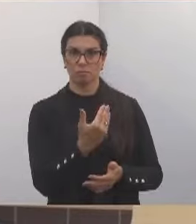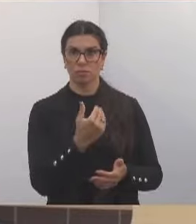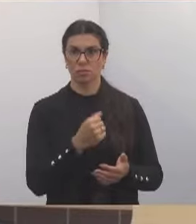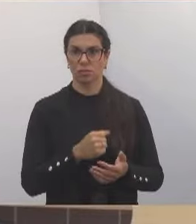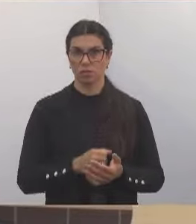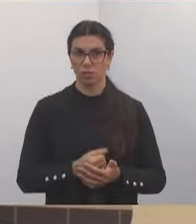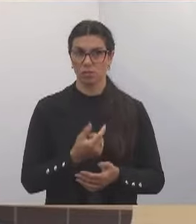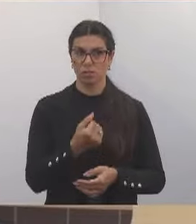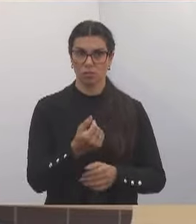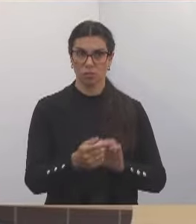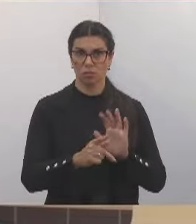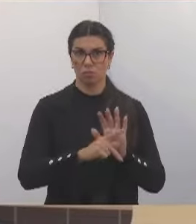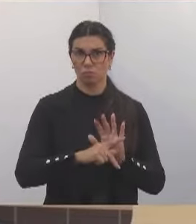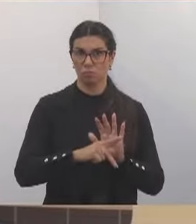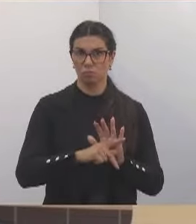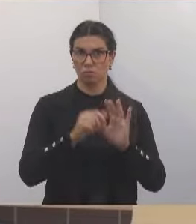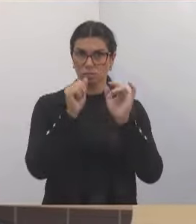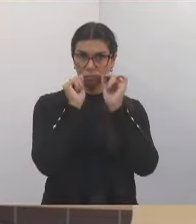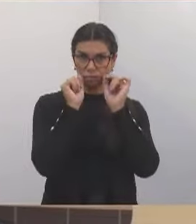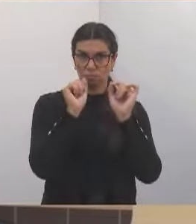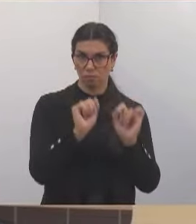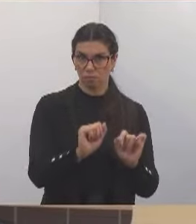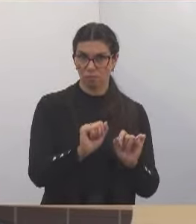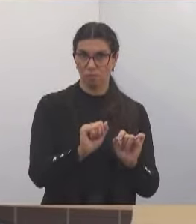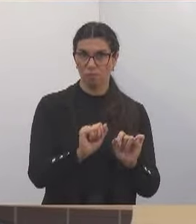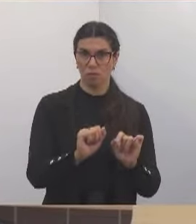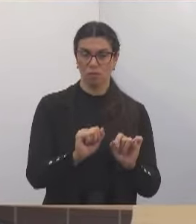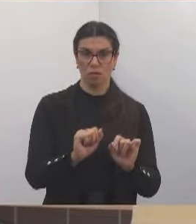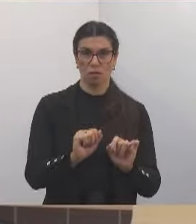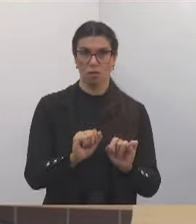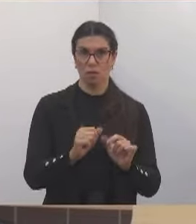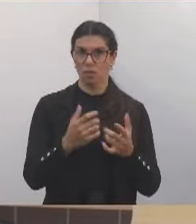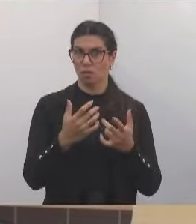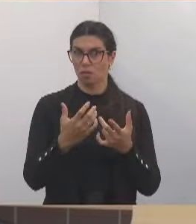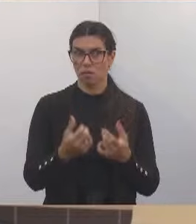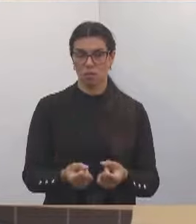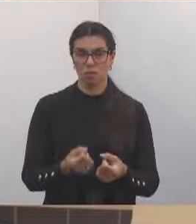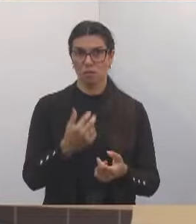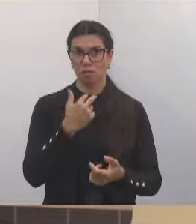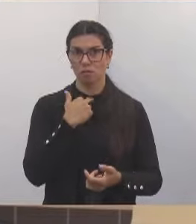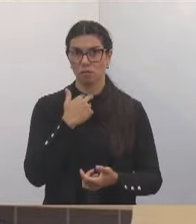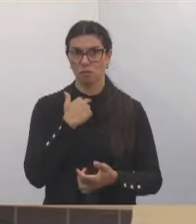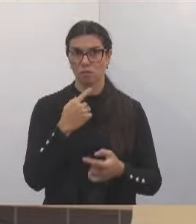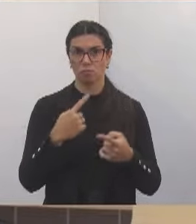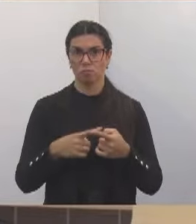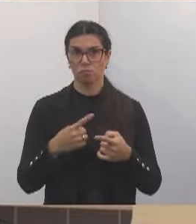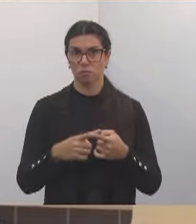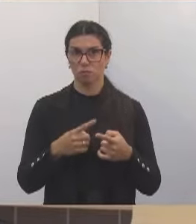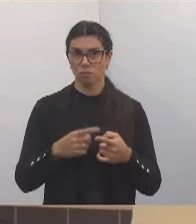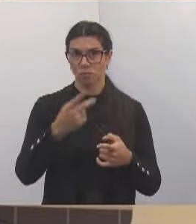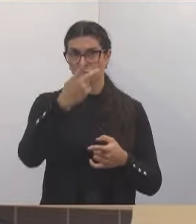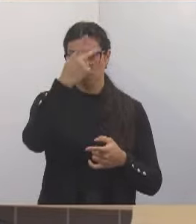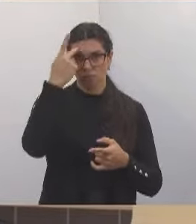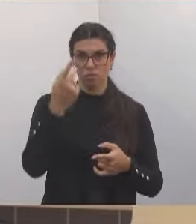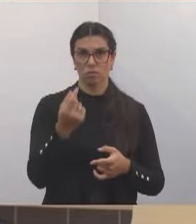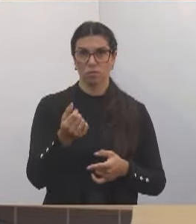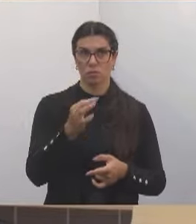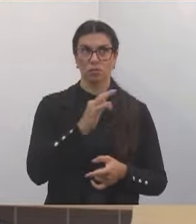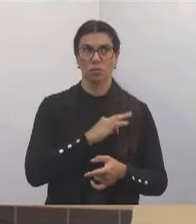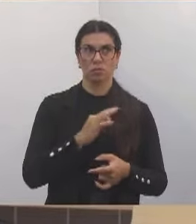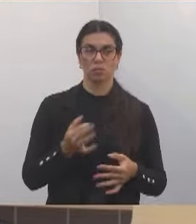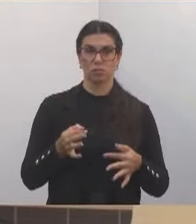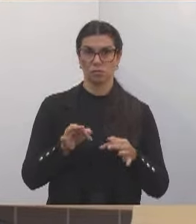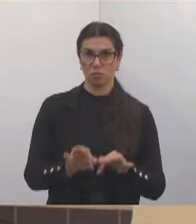prática. Inaceitável, inaceitável, porque o trabalhador, ele merece receber o seu salário no final do